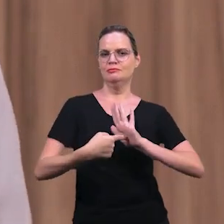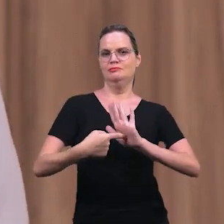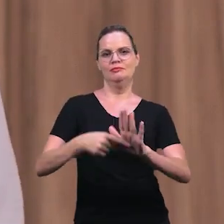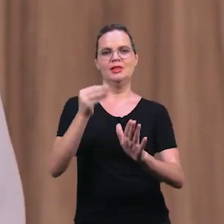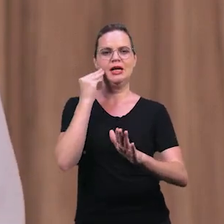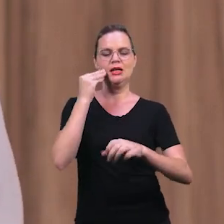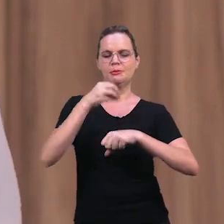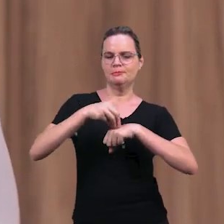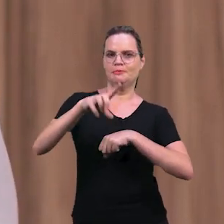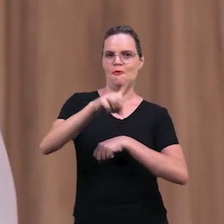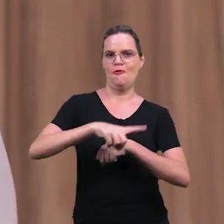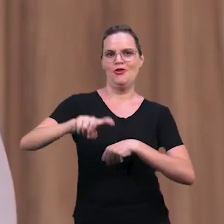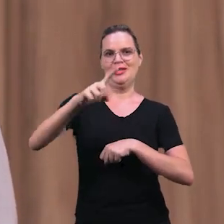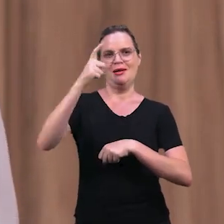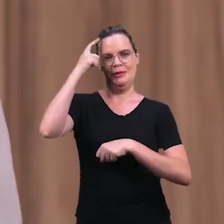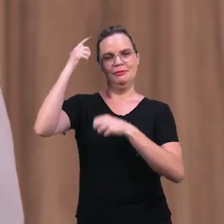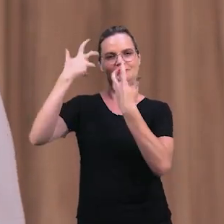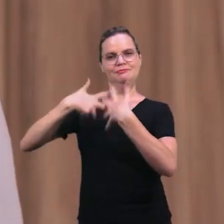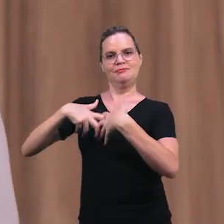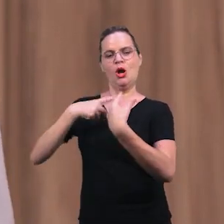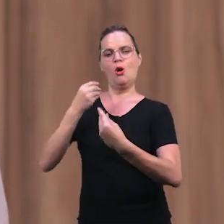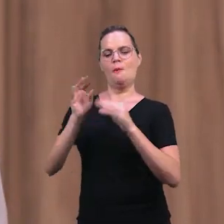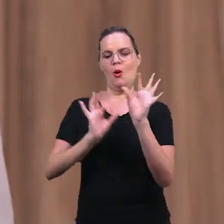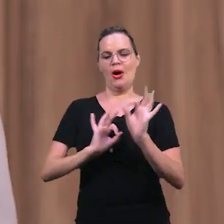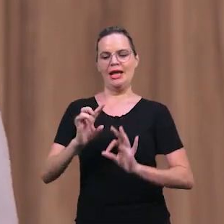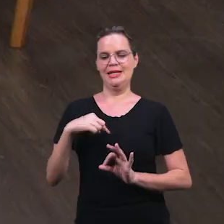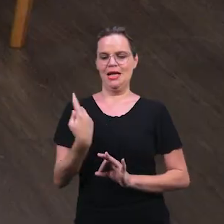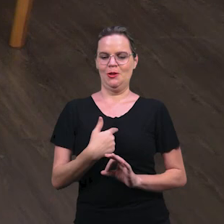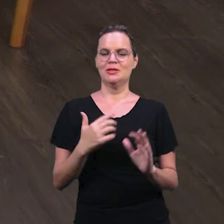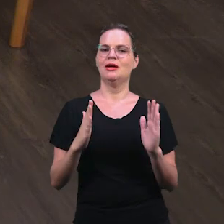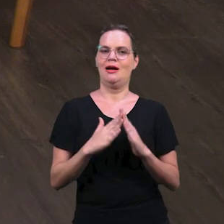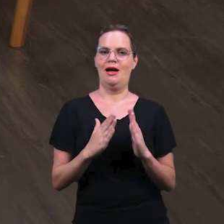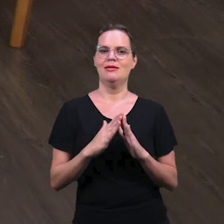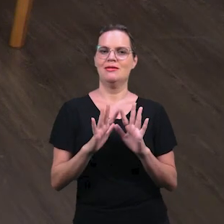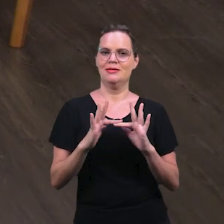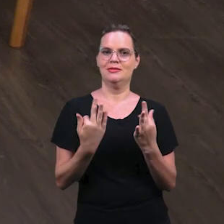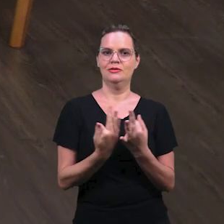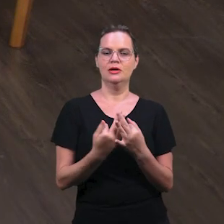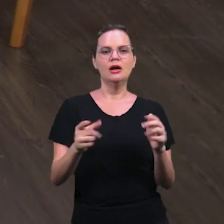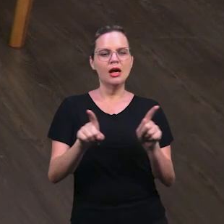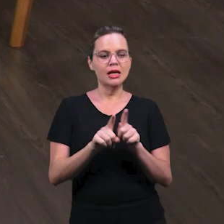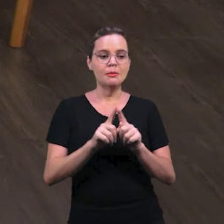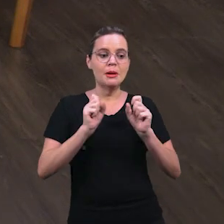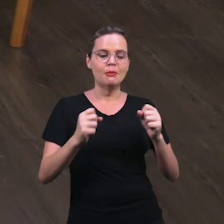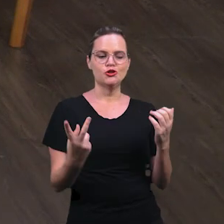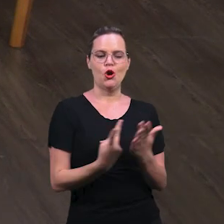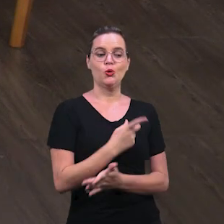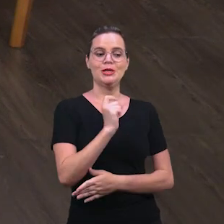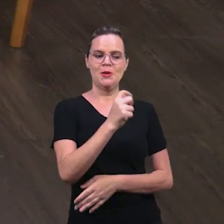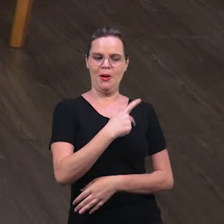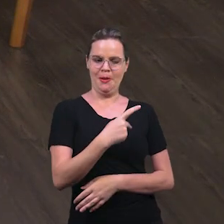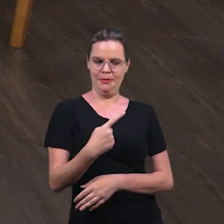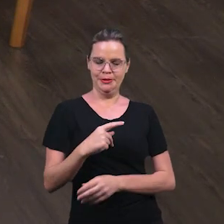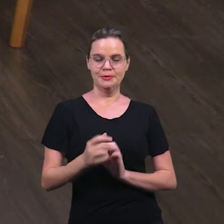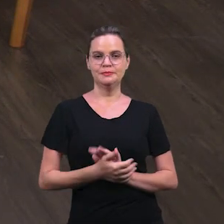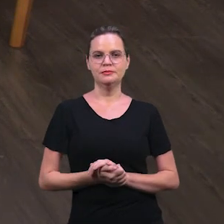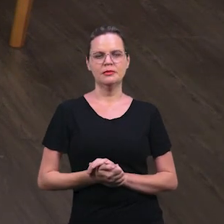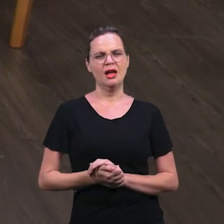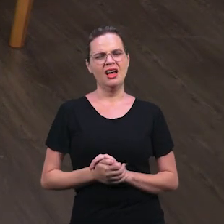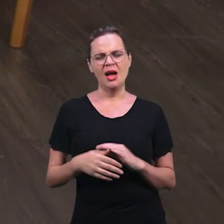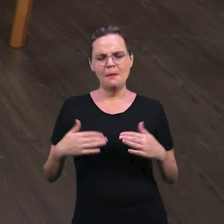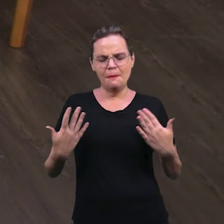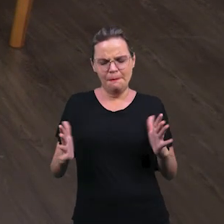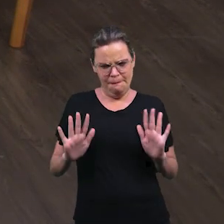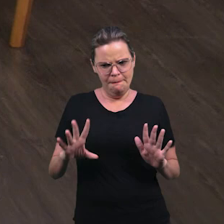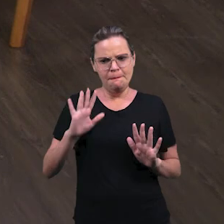buscamos trazer alguma contribuição para pensar a organização das nossas casas, né? E a questão também que pode surgir, pastor, é assim,